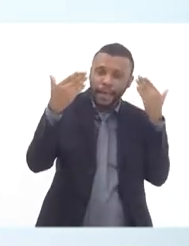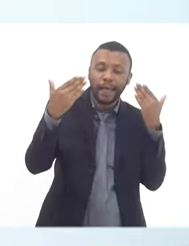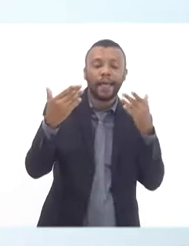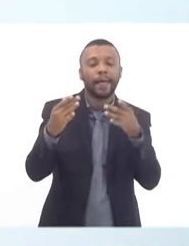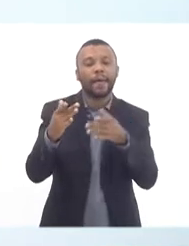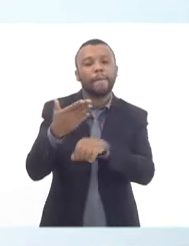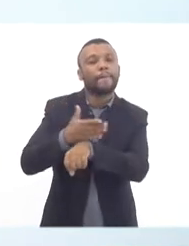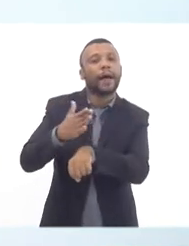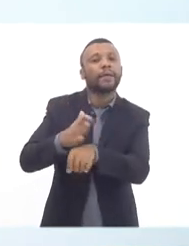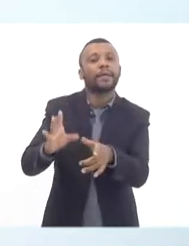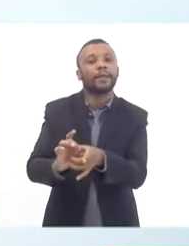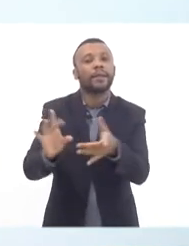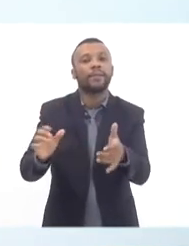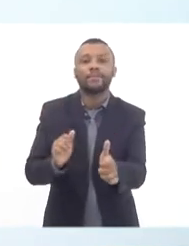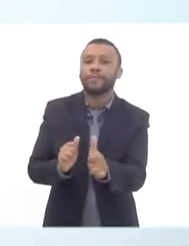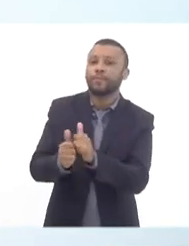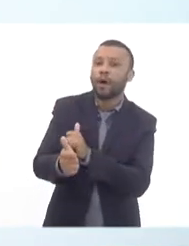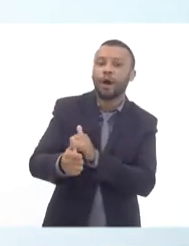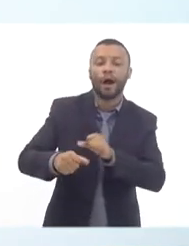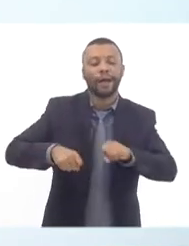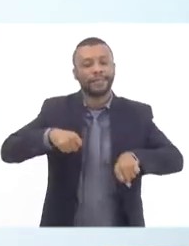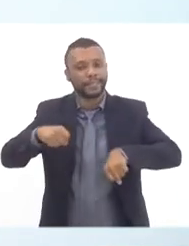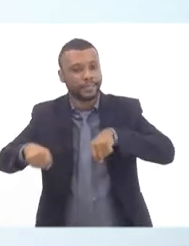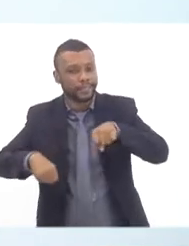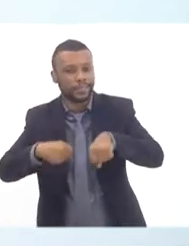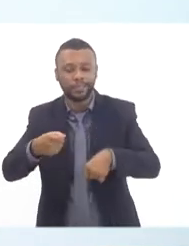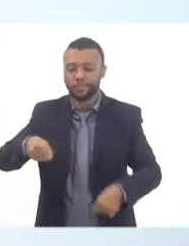e caminhadas para acesso da população,